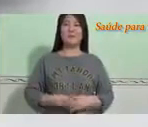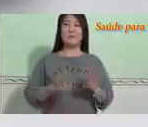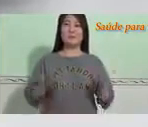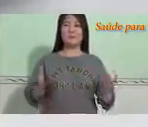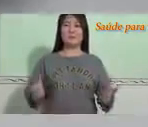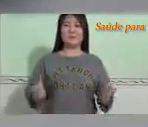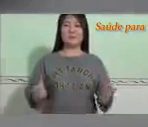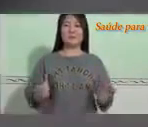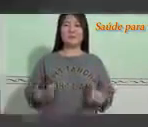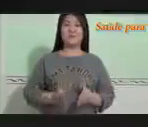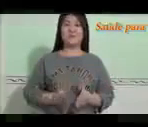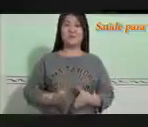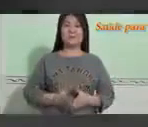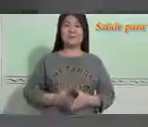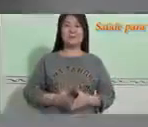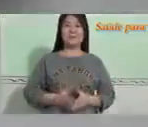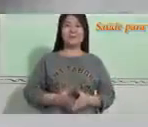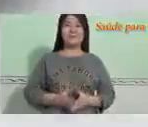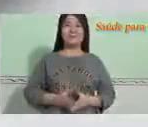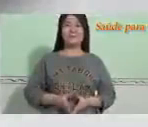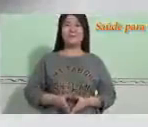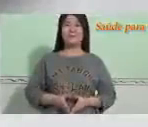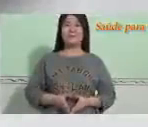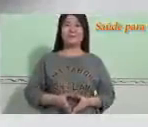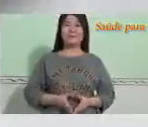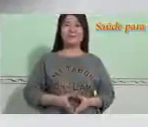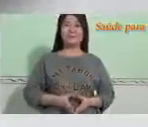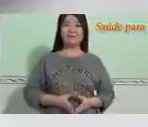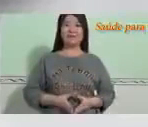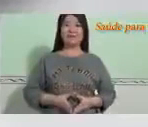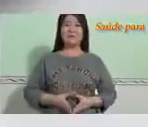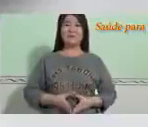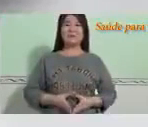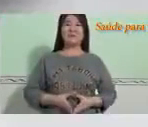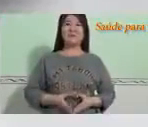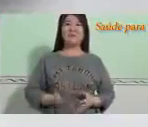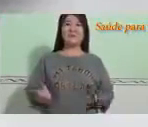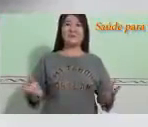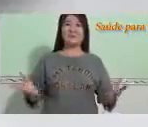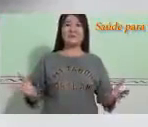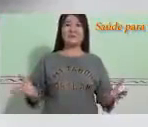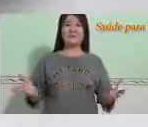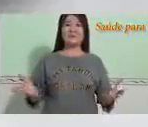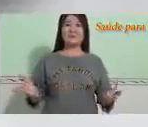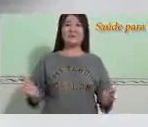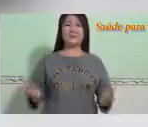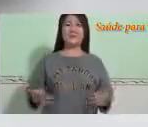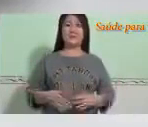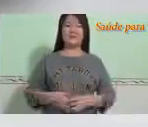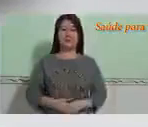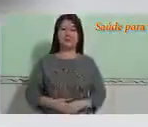Veja as principais formas de tratamento da fibromialgia. 5.